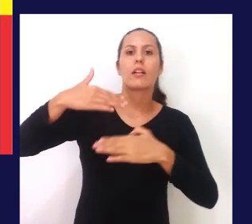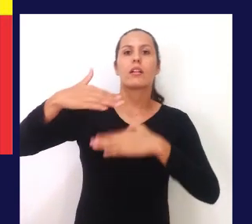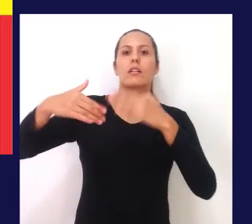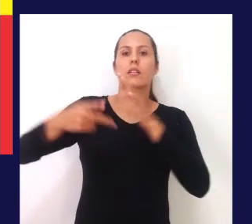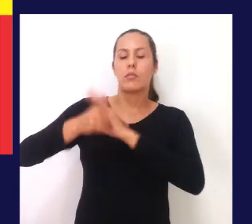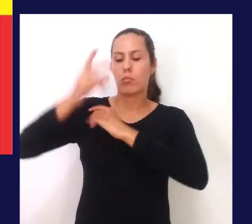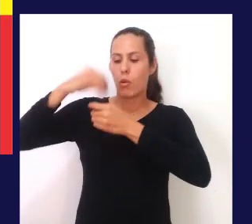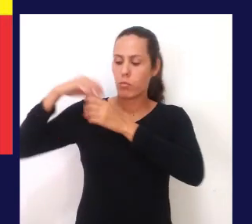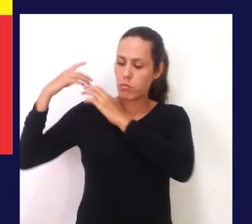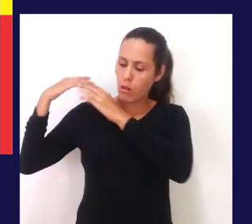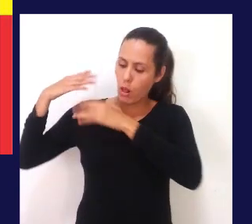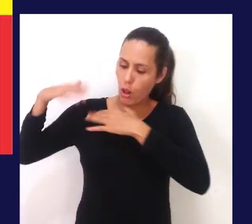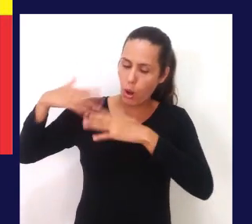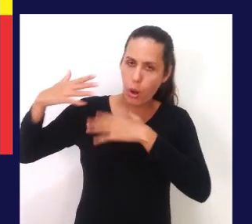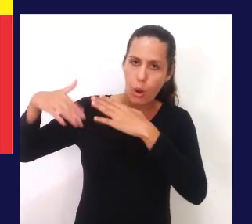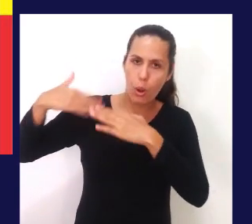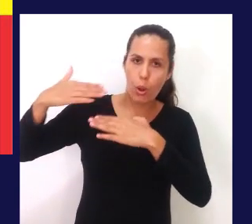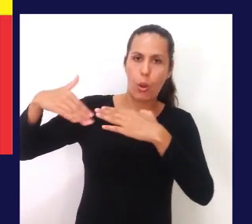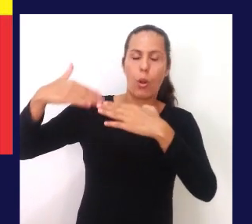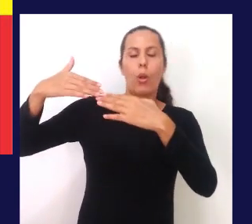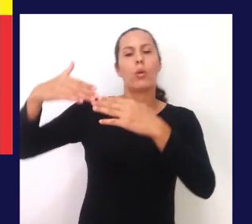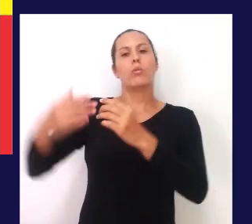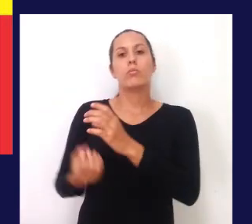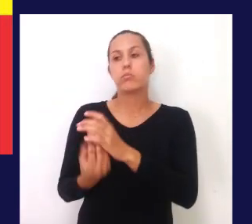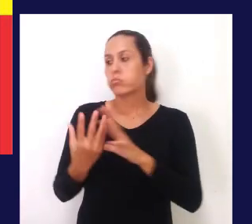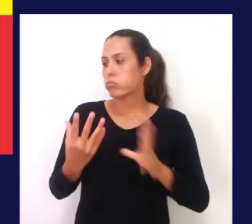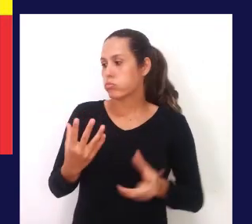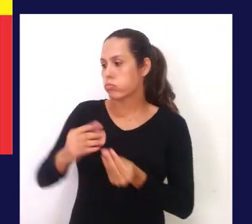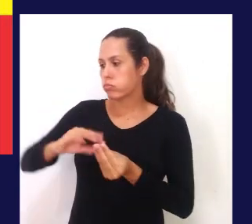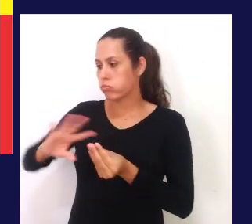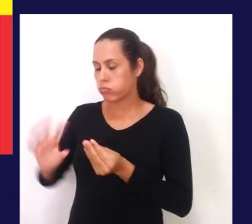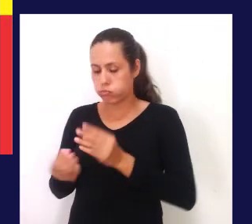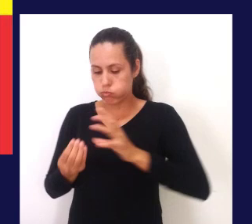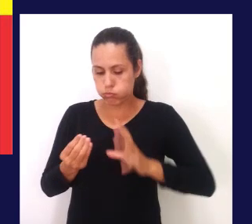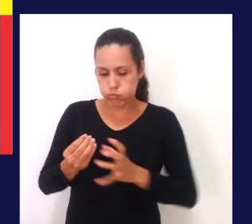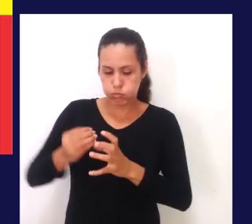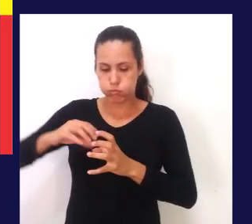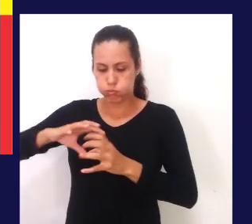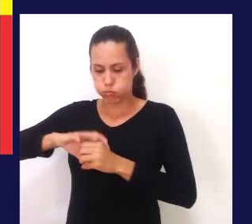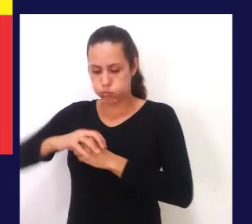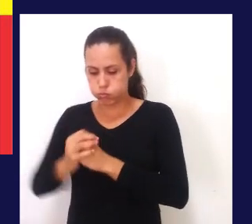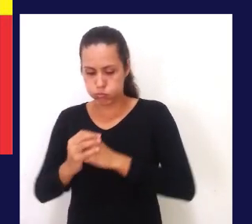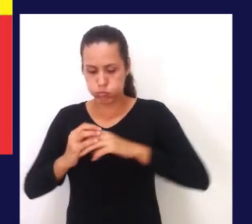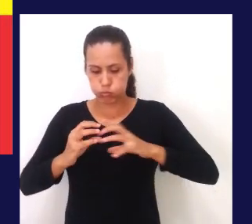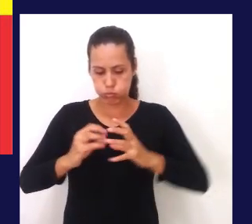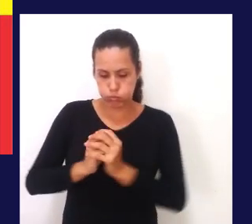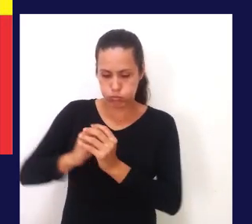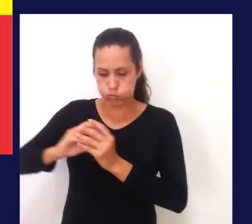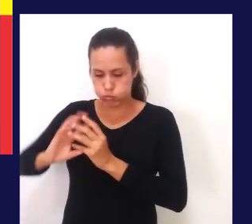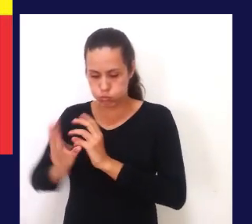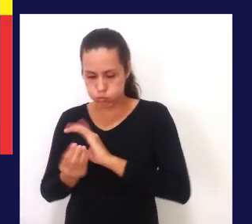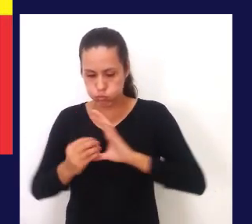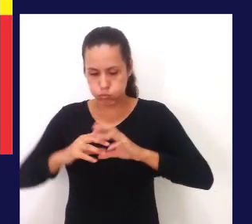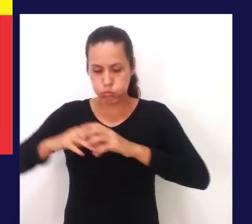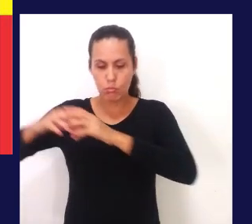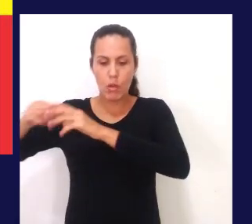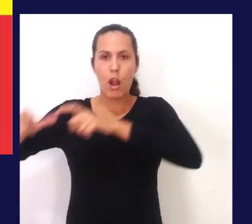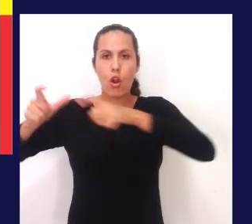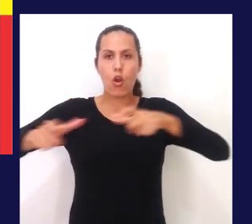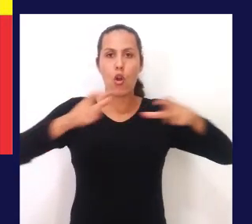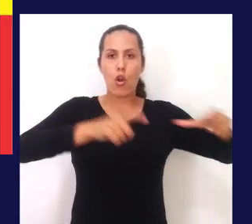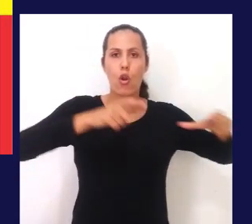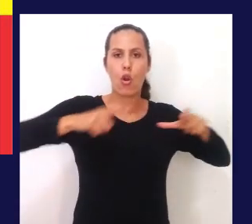processo geológico, eles foram se formando e aí continuam a se formar em